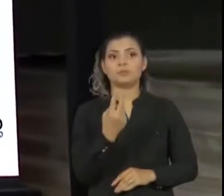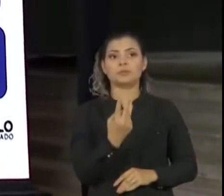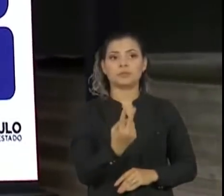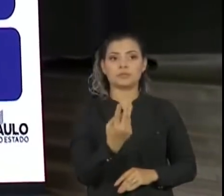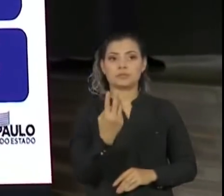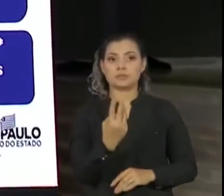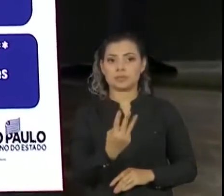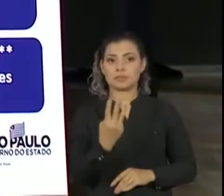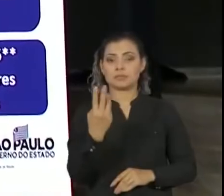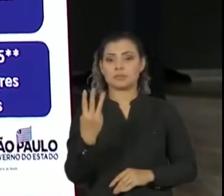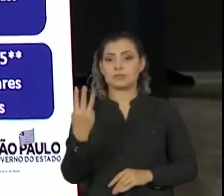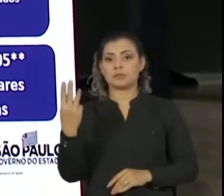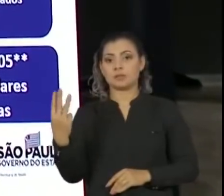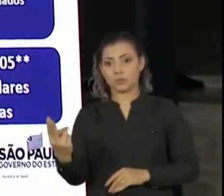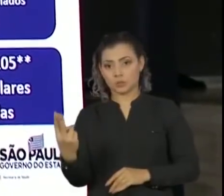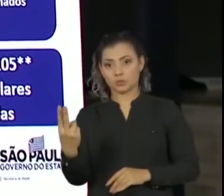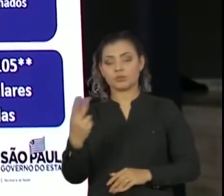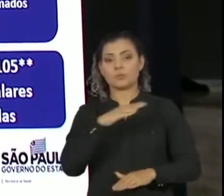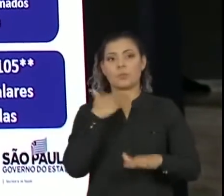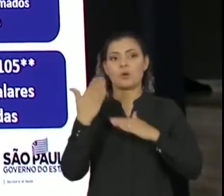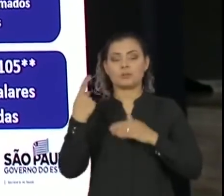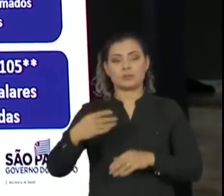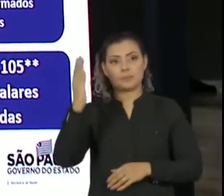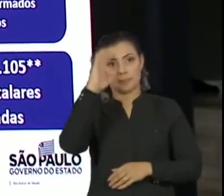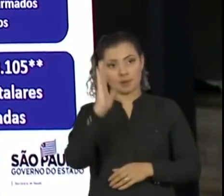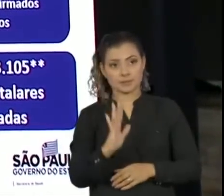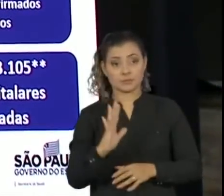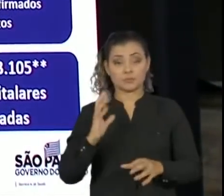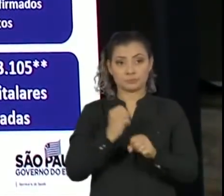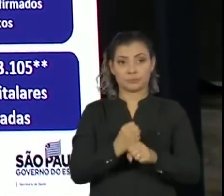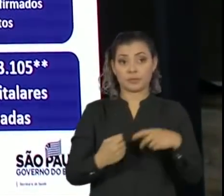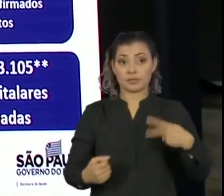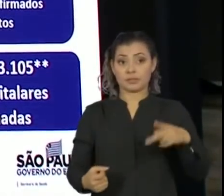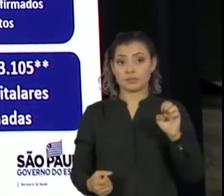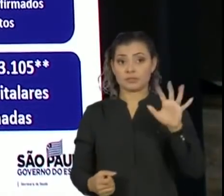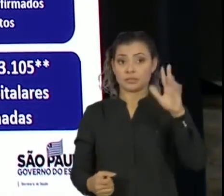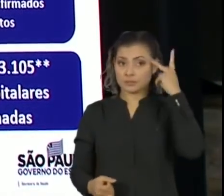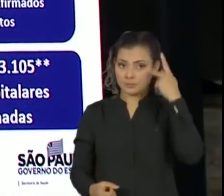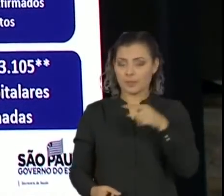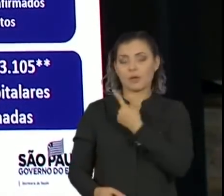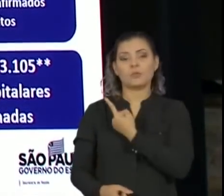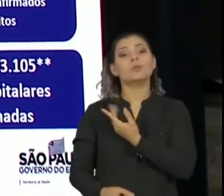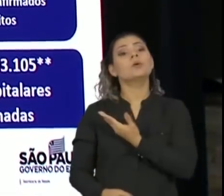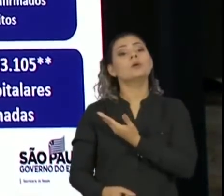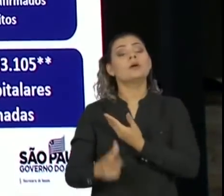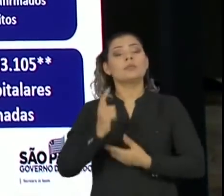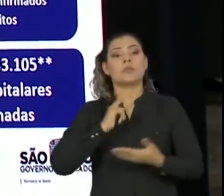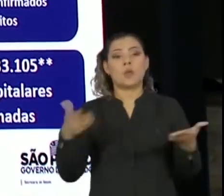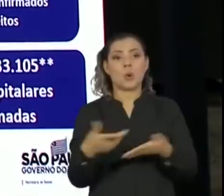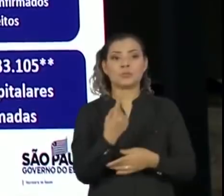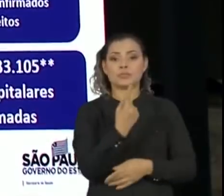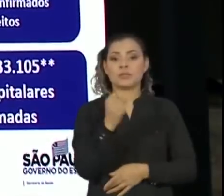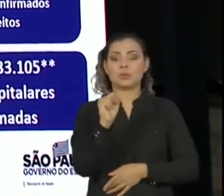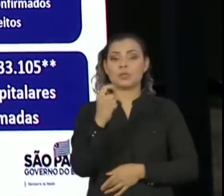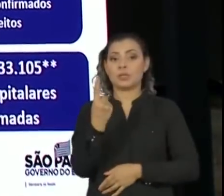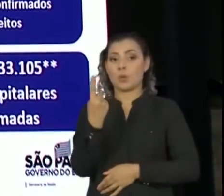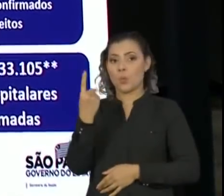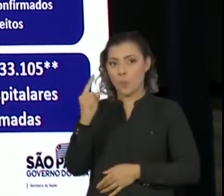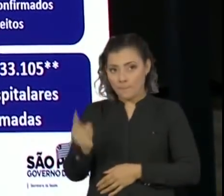43.332 óbitos no Brasil. Para o Estado de São Paulo, nós temos, para o dia de hoje,